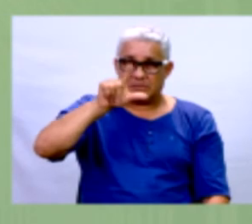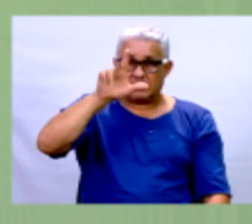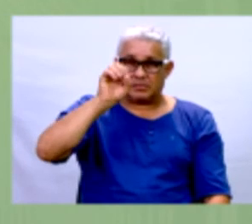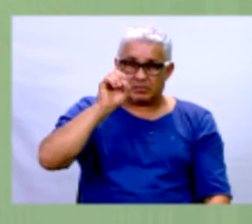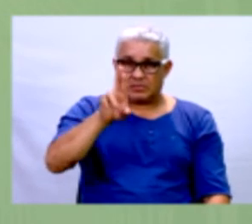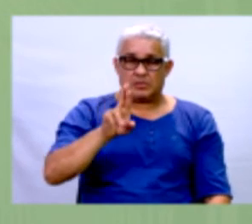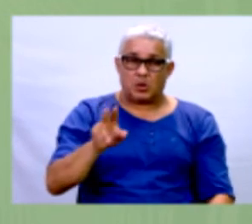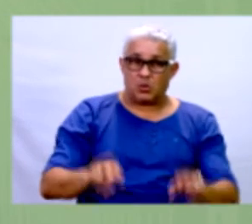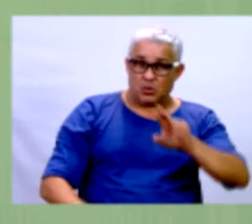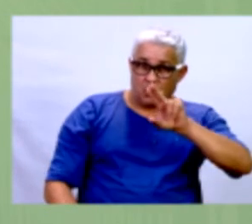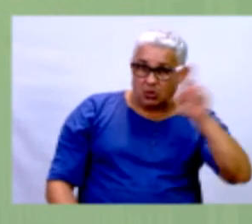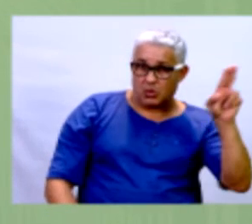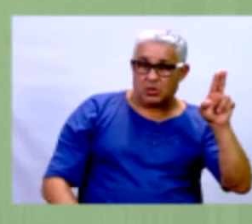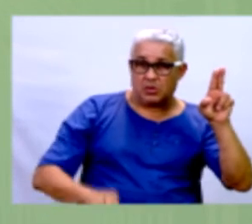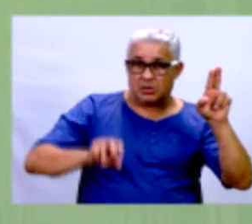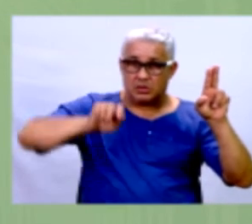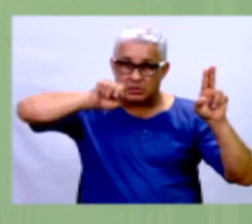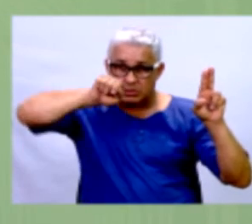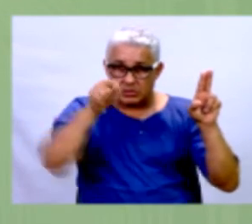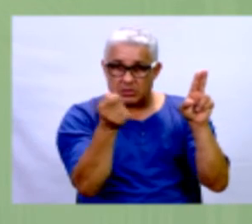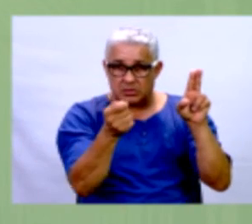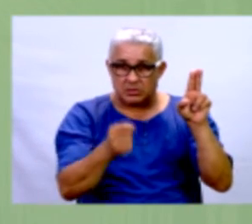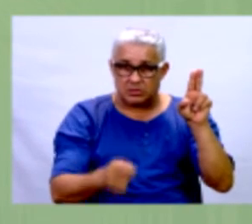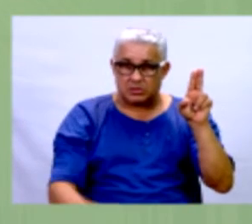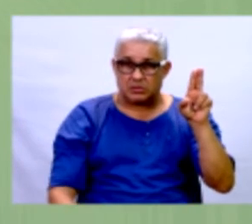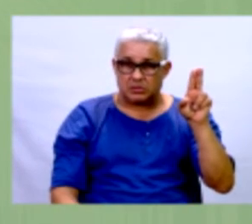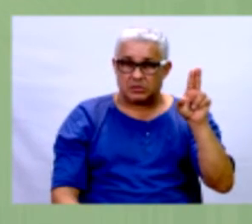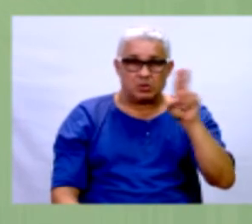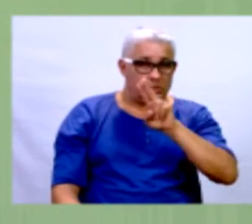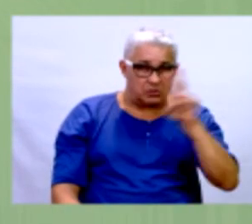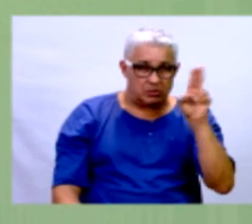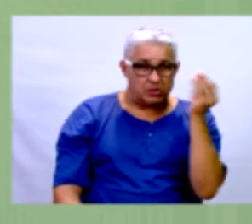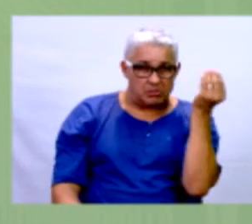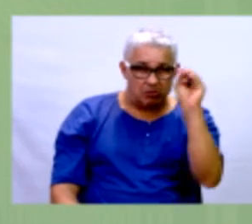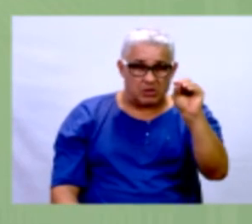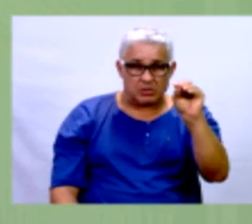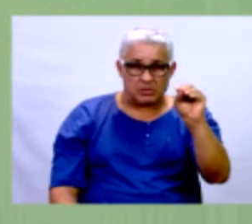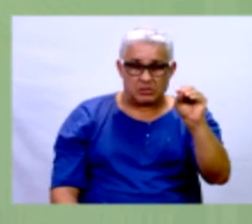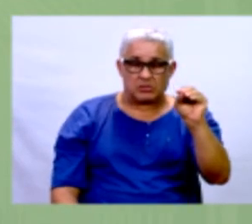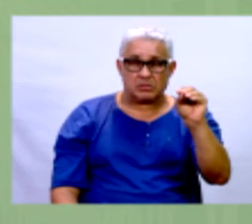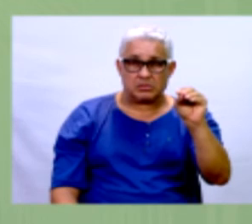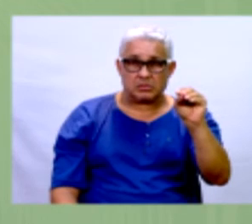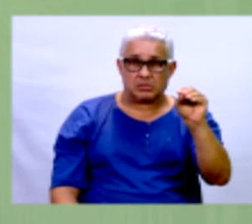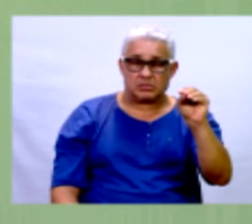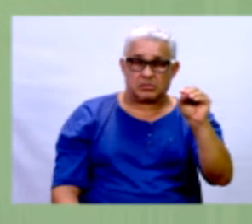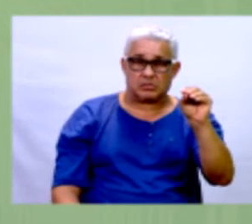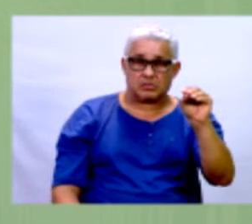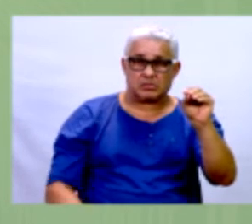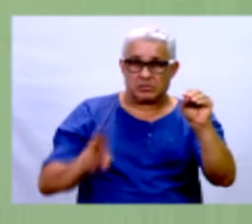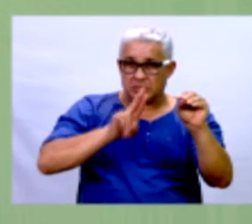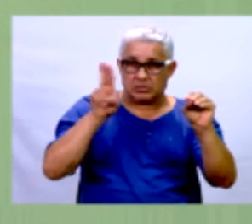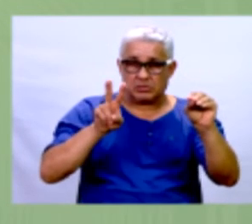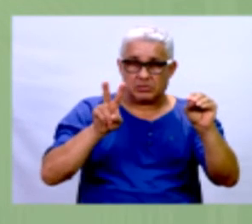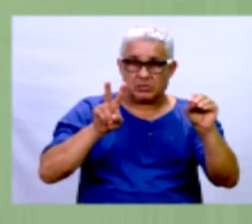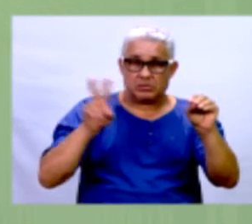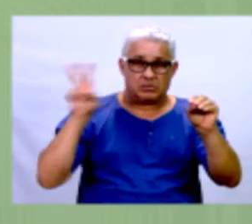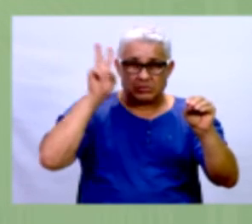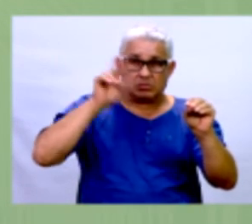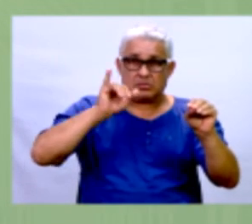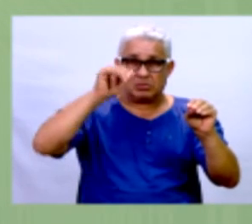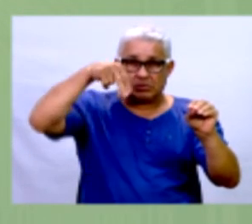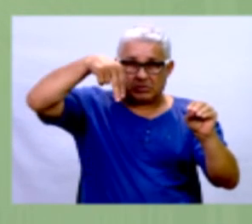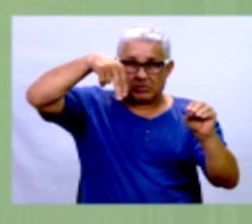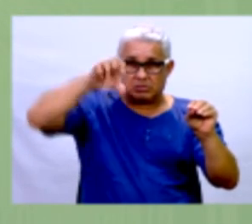Certo? Nesse caso eu estou dizendo que o nome da minha chave é nome, né? E o nome do meu valor é instituto.